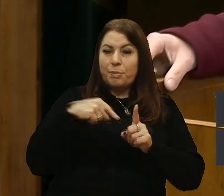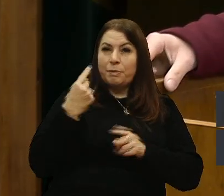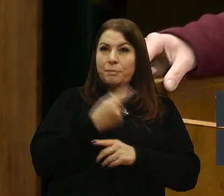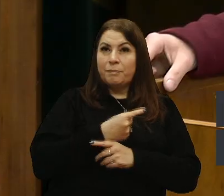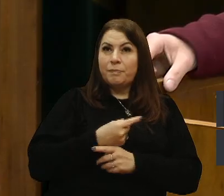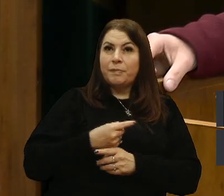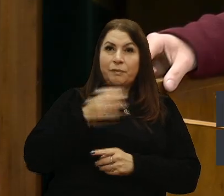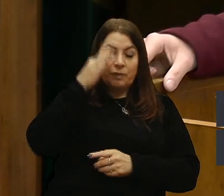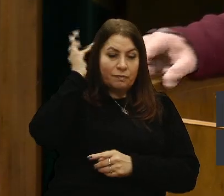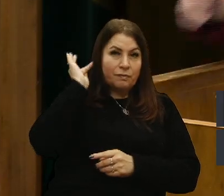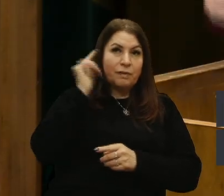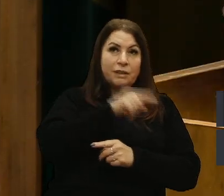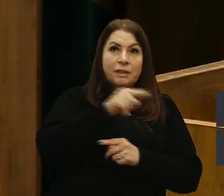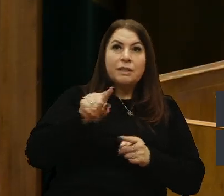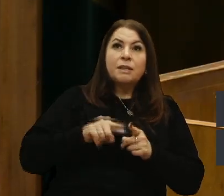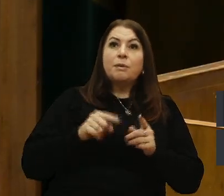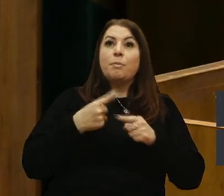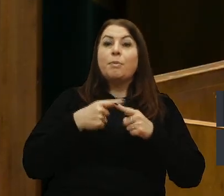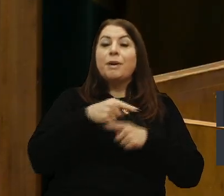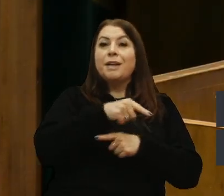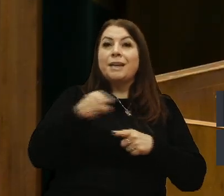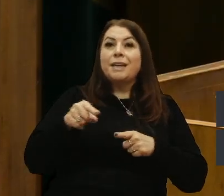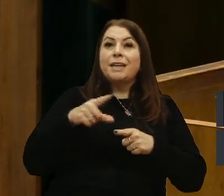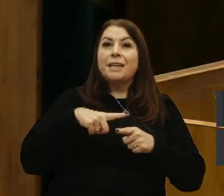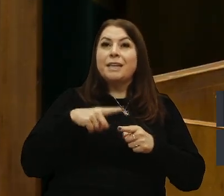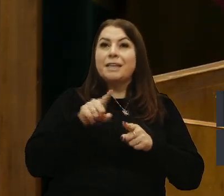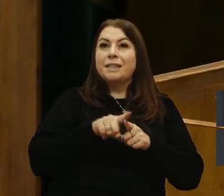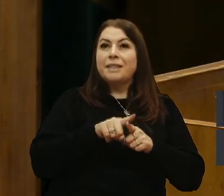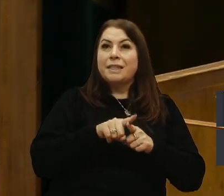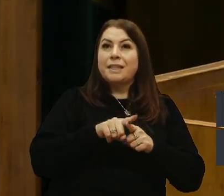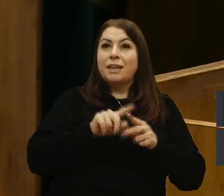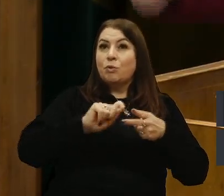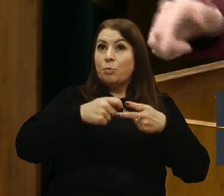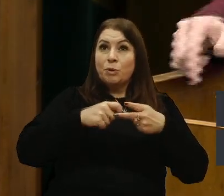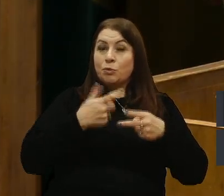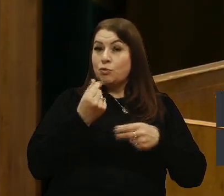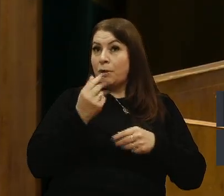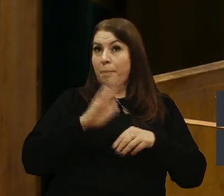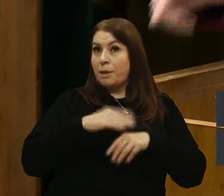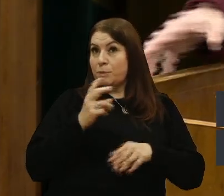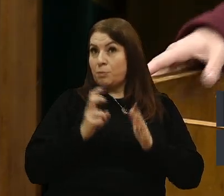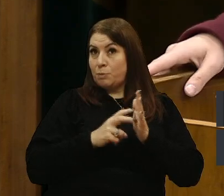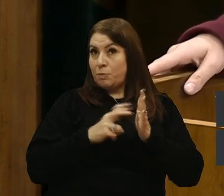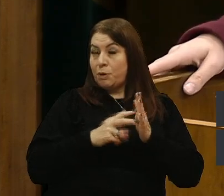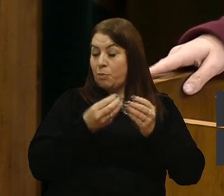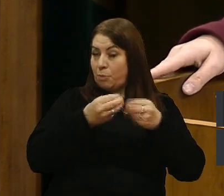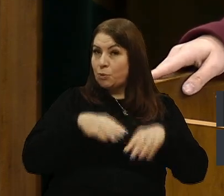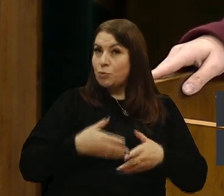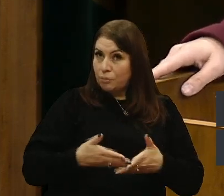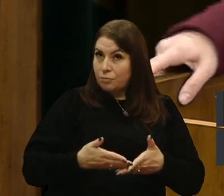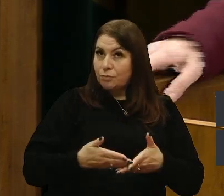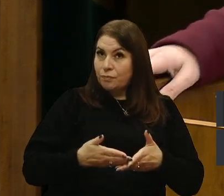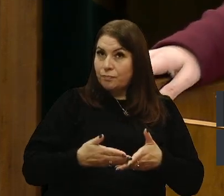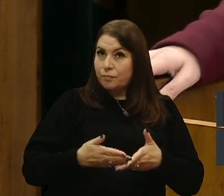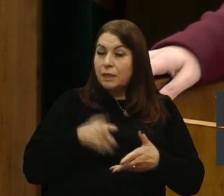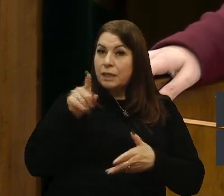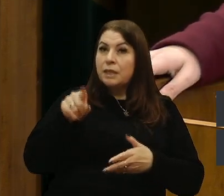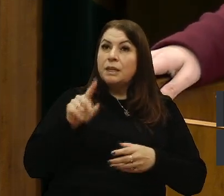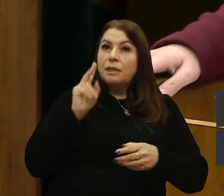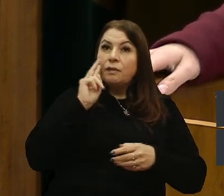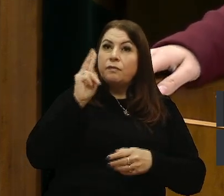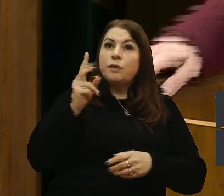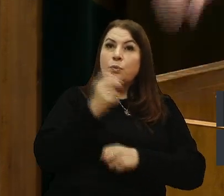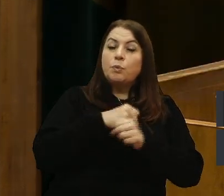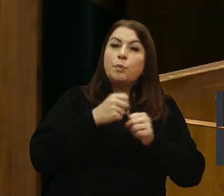eles, ter uma transação que não dá mais dinheiro para os bancos é um prejuízo. E aí a gente viu